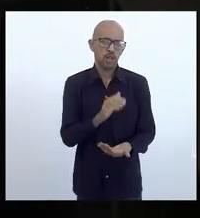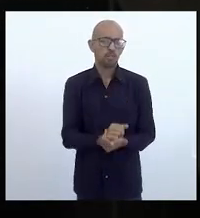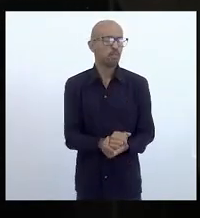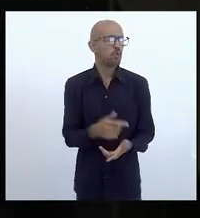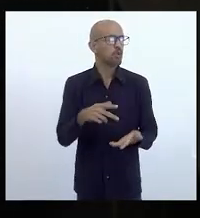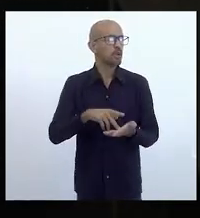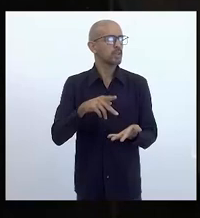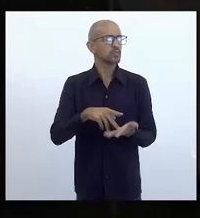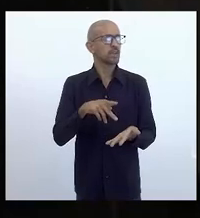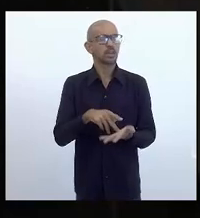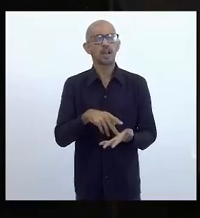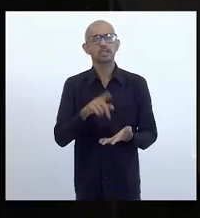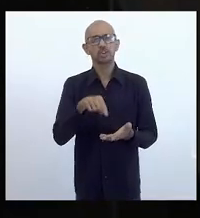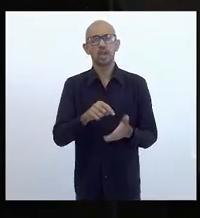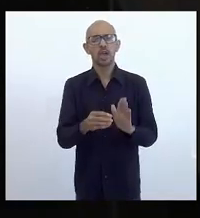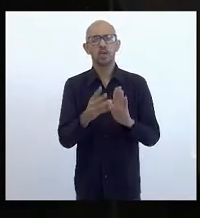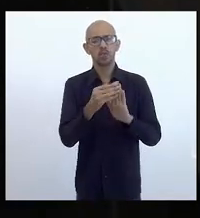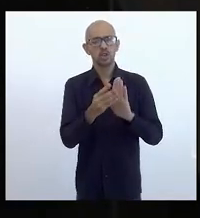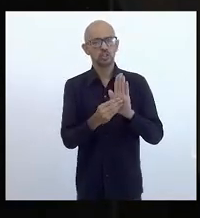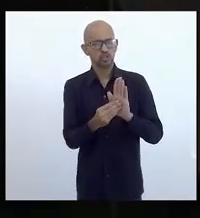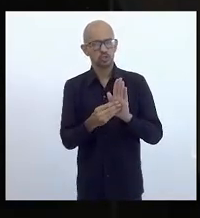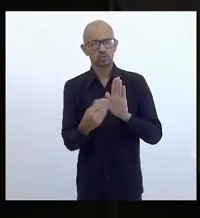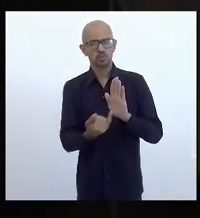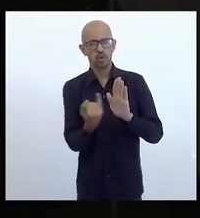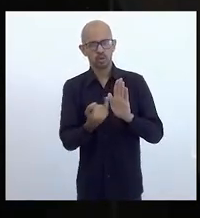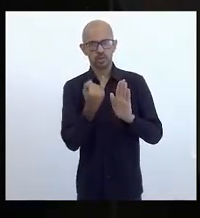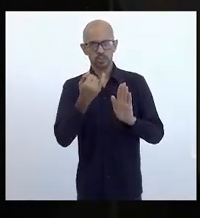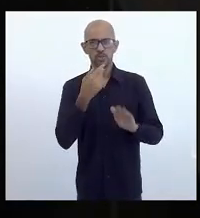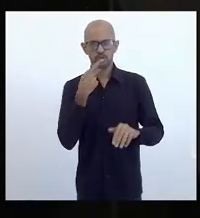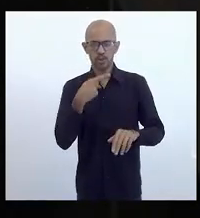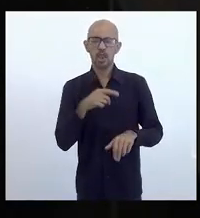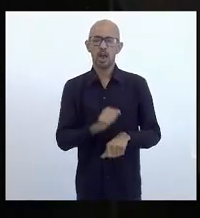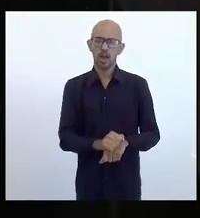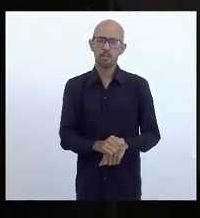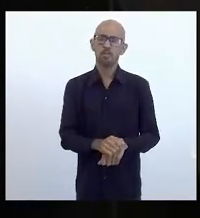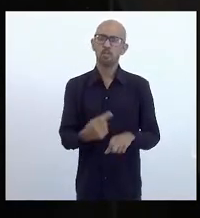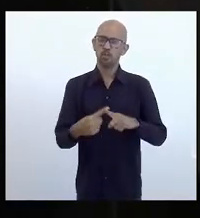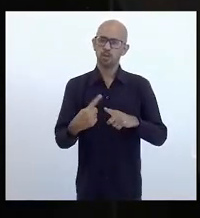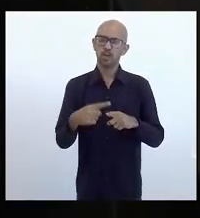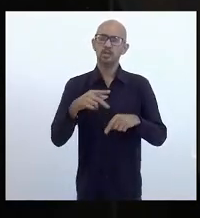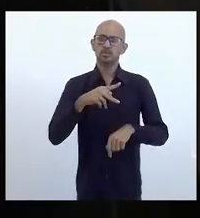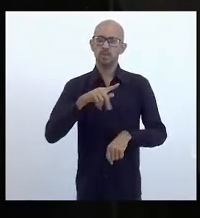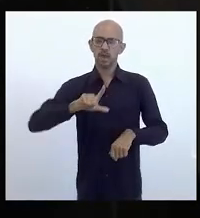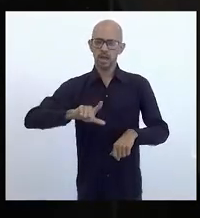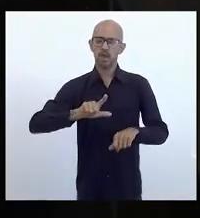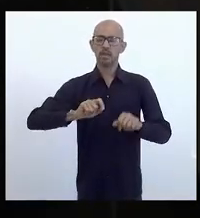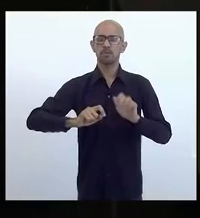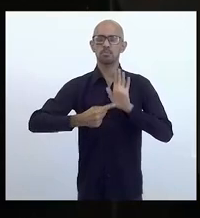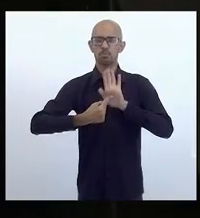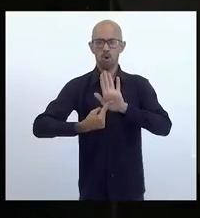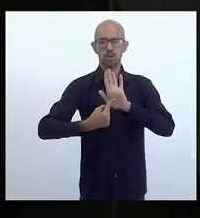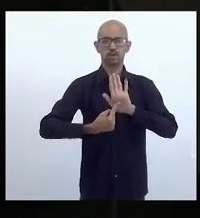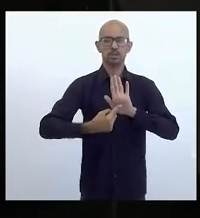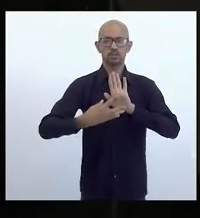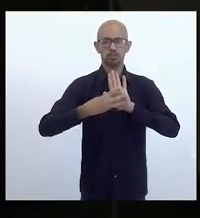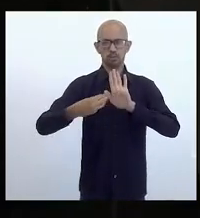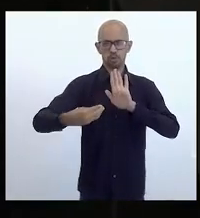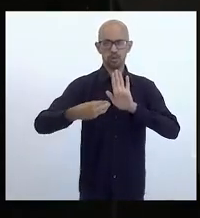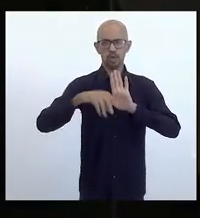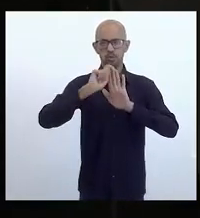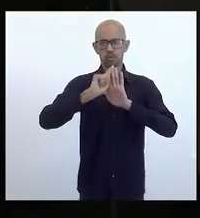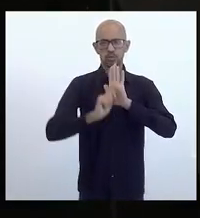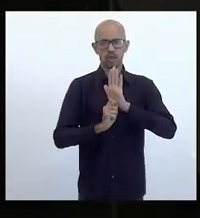é um registro importante a ser feito, que este projeto apresenta, pelo menos na forma, como disse a Marta, no